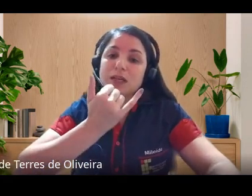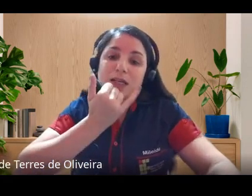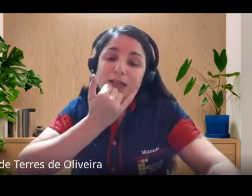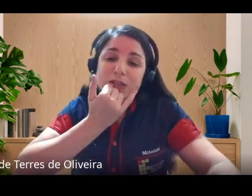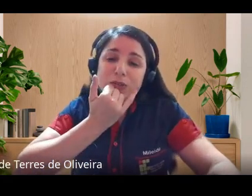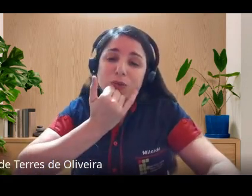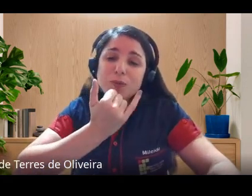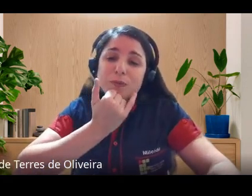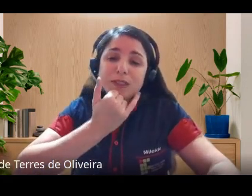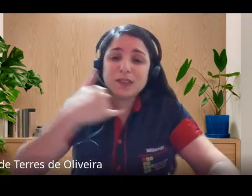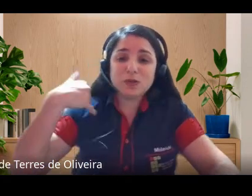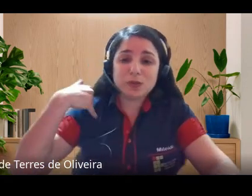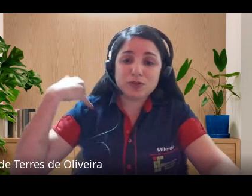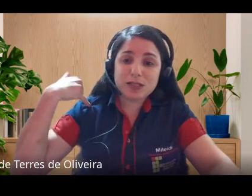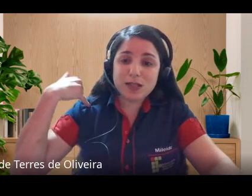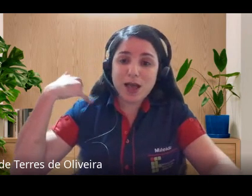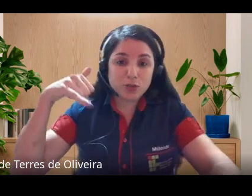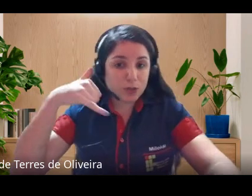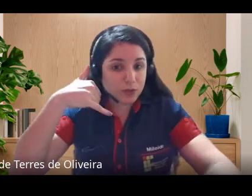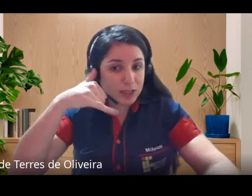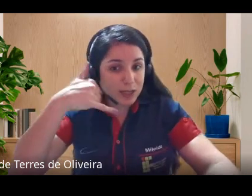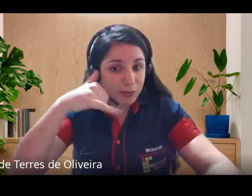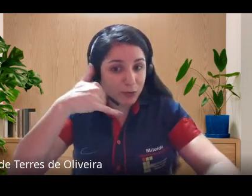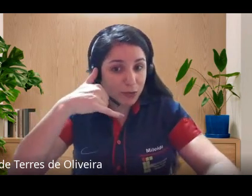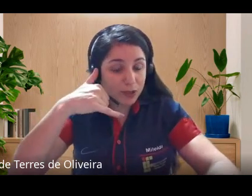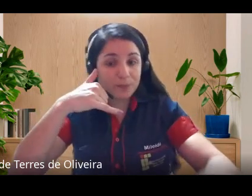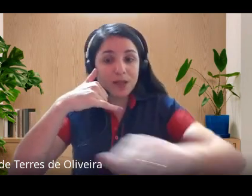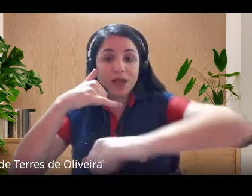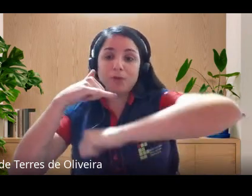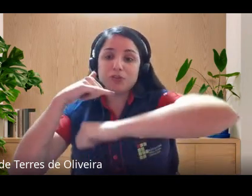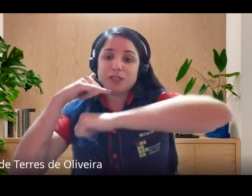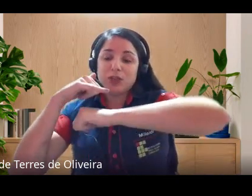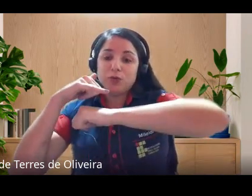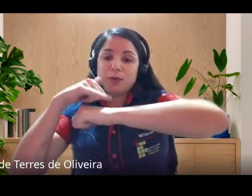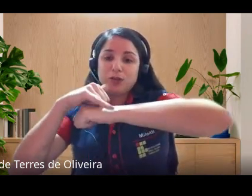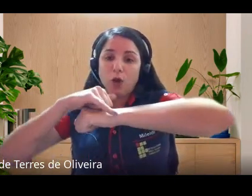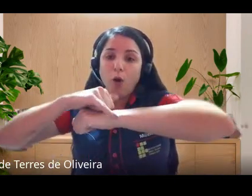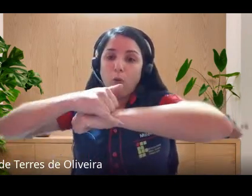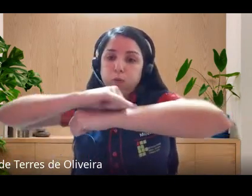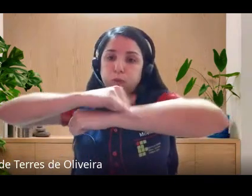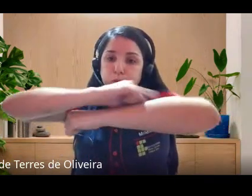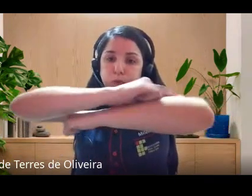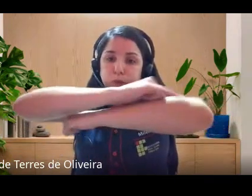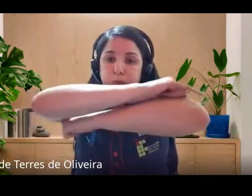fazer desculpa, perdão, posso fazer idade, posso fazer telefone, posso fazer aqui no meu braço, ó,